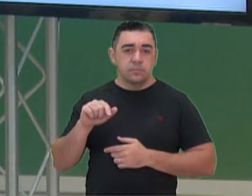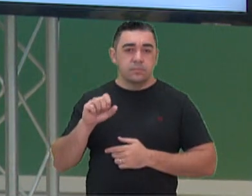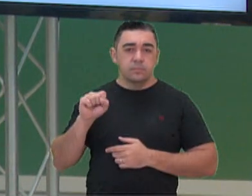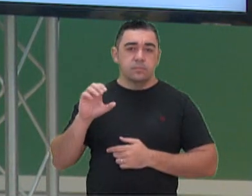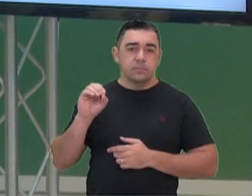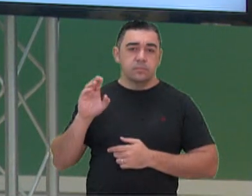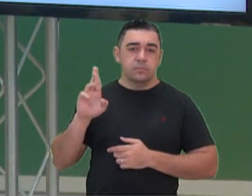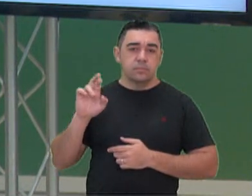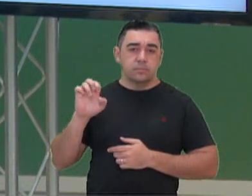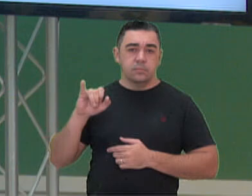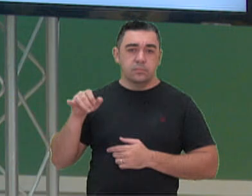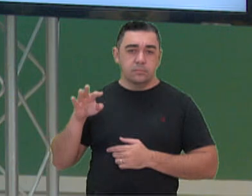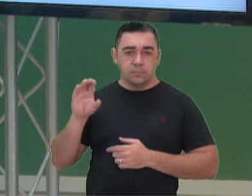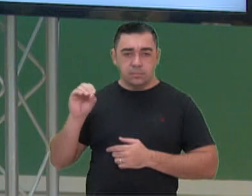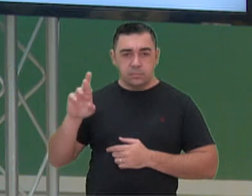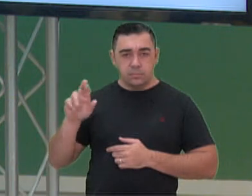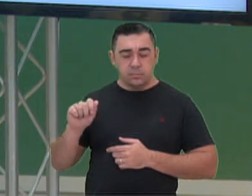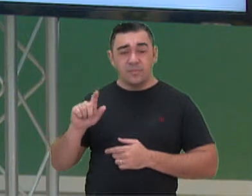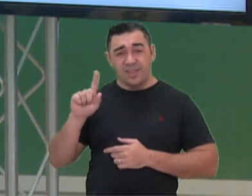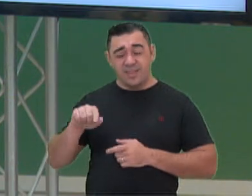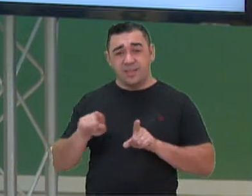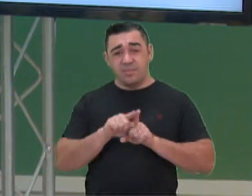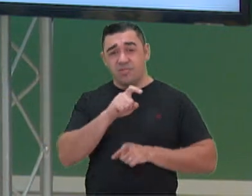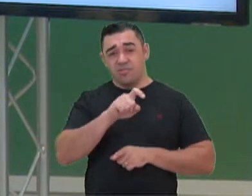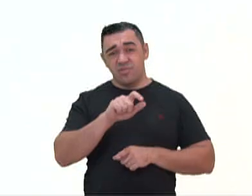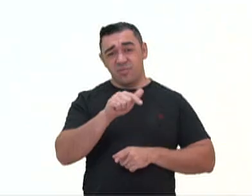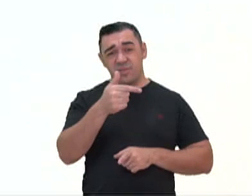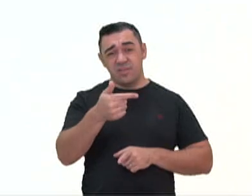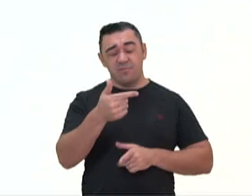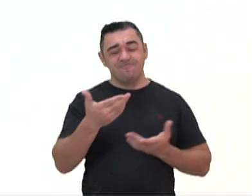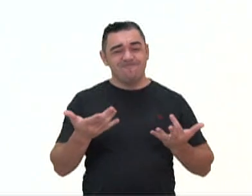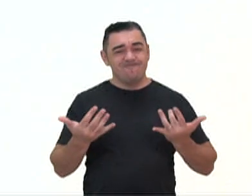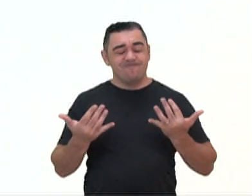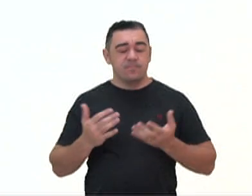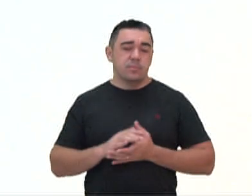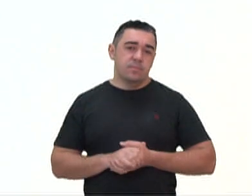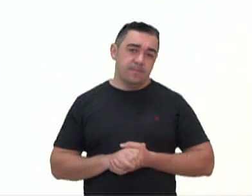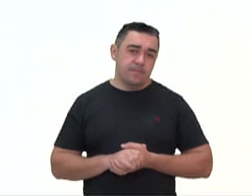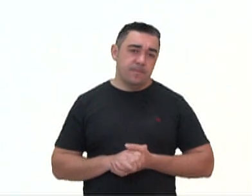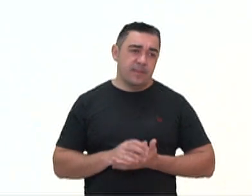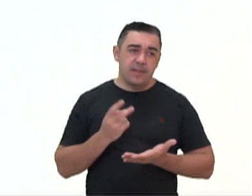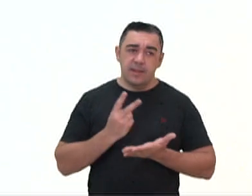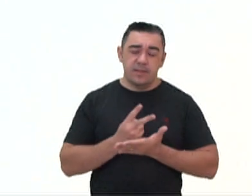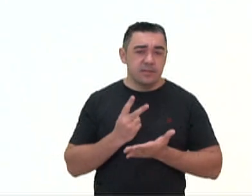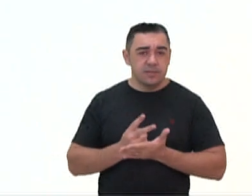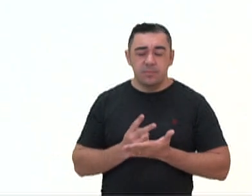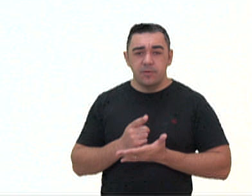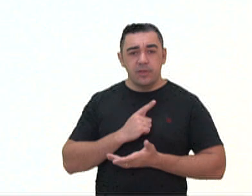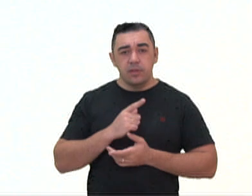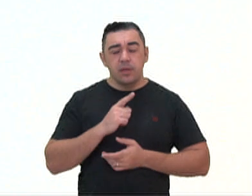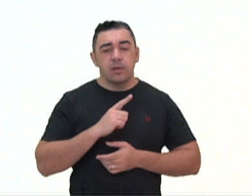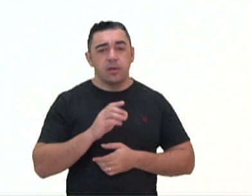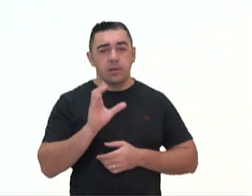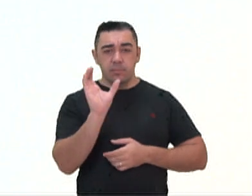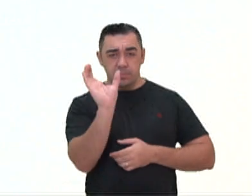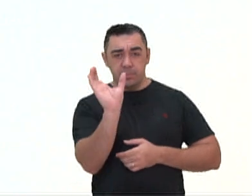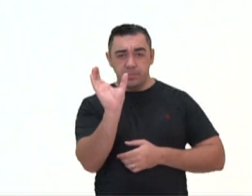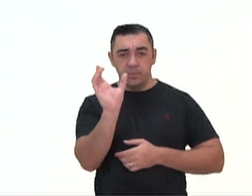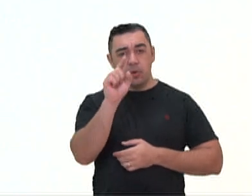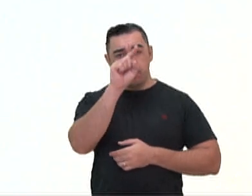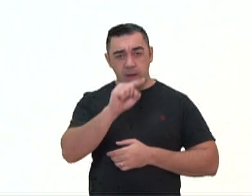sobrejetora. E outra, é função quadrática, né? Função quadrática, nós sempre vamos ter